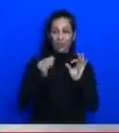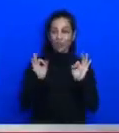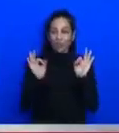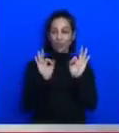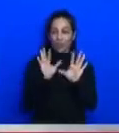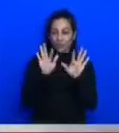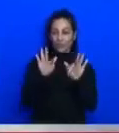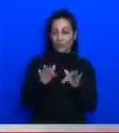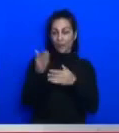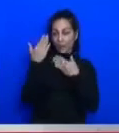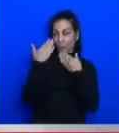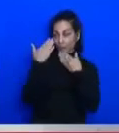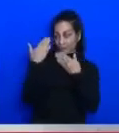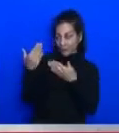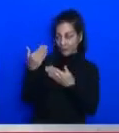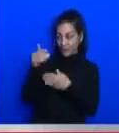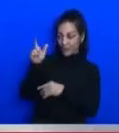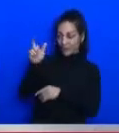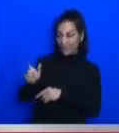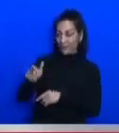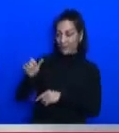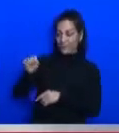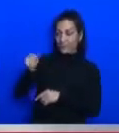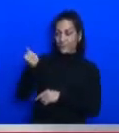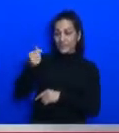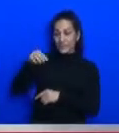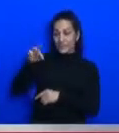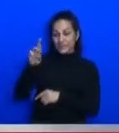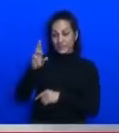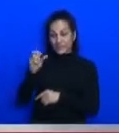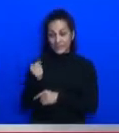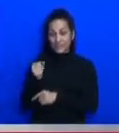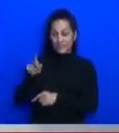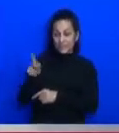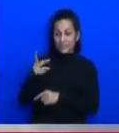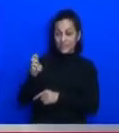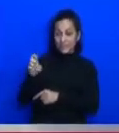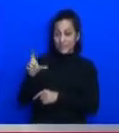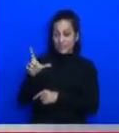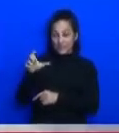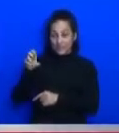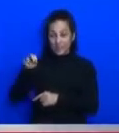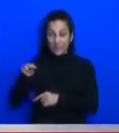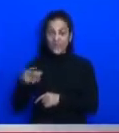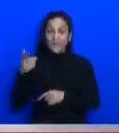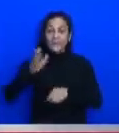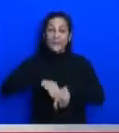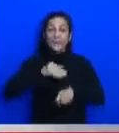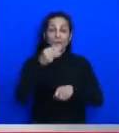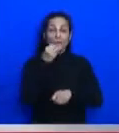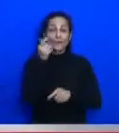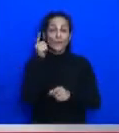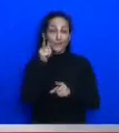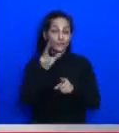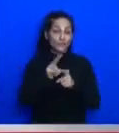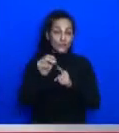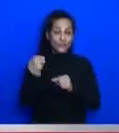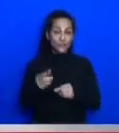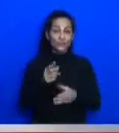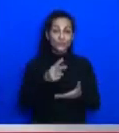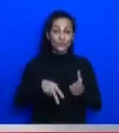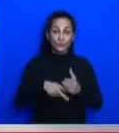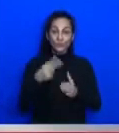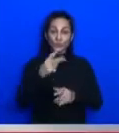Procedimento concluído. Obrigado, Sandra, Ellen. Você tem mais uma chance de ganhar. Passaremos então ao segundo sorteio da dupla